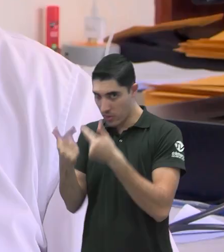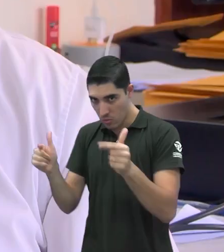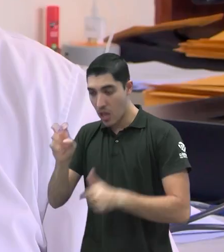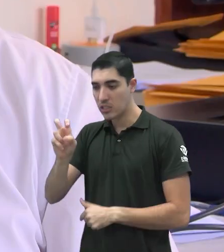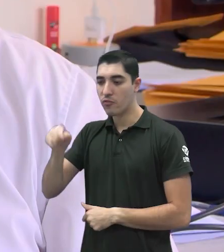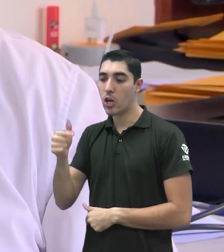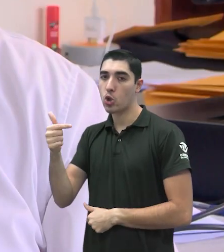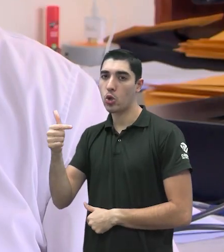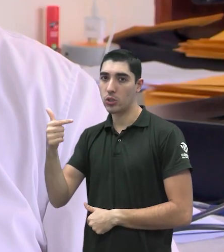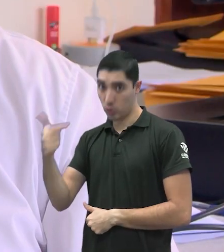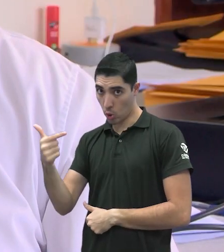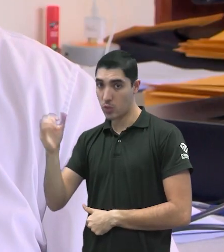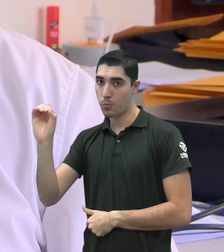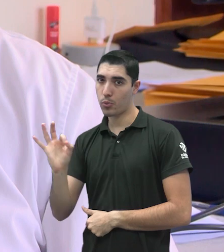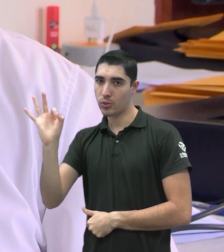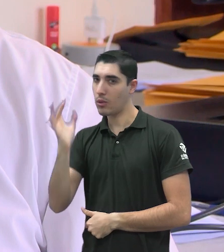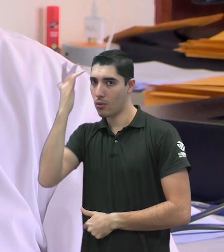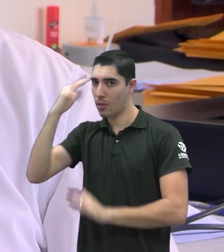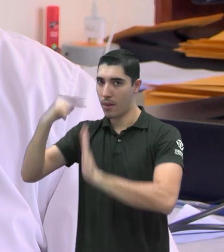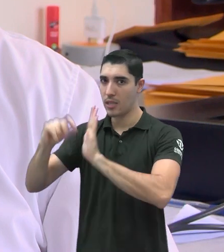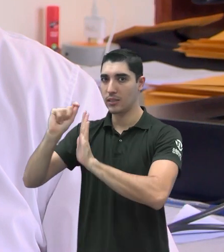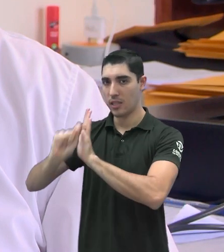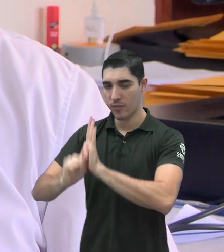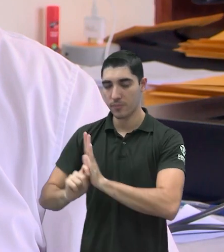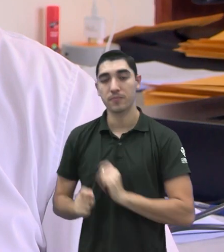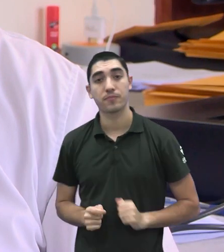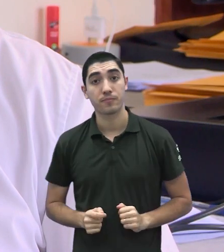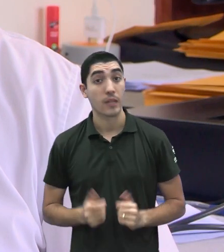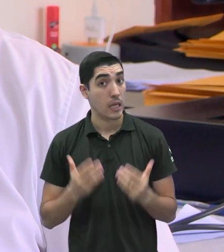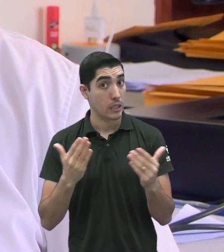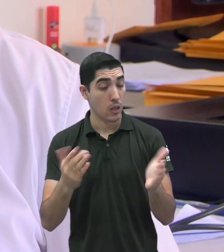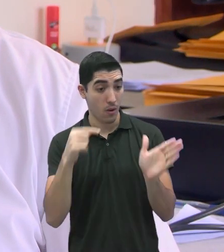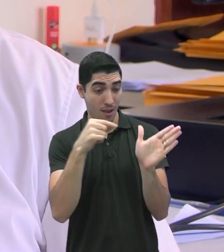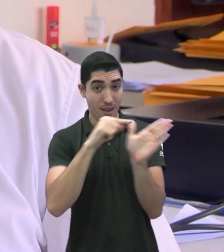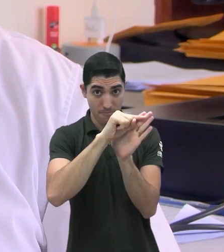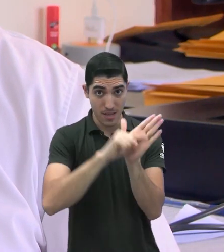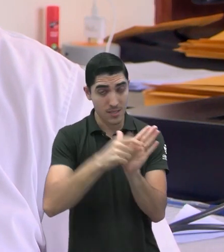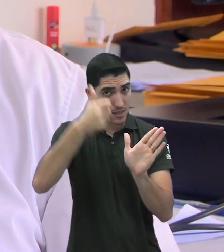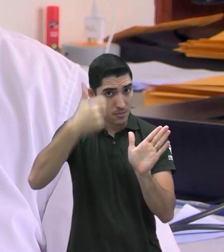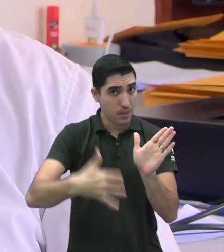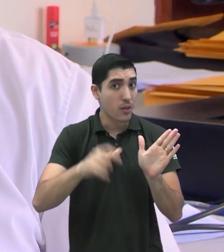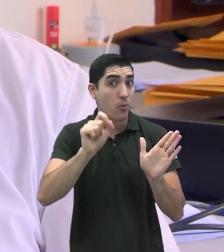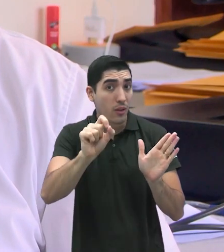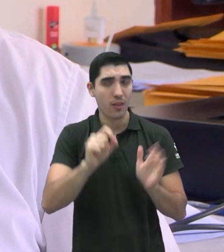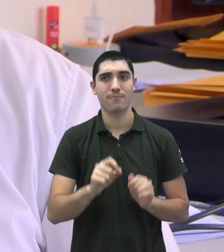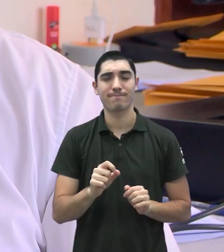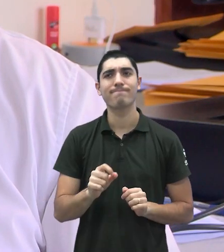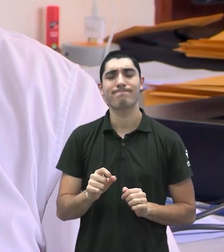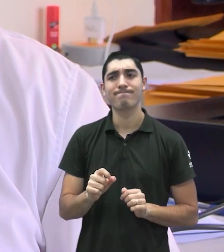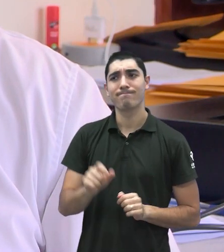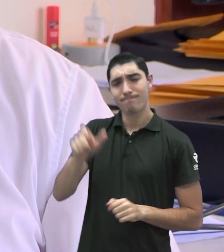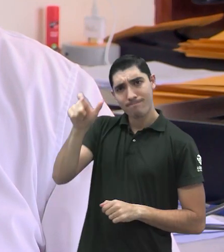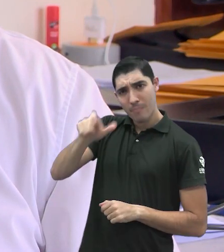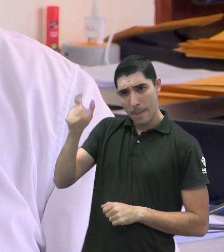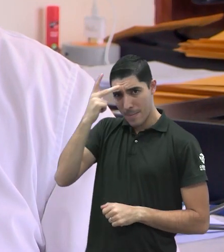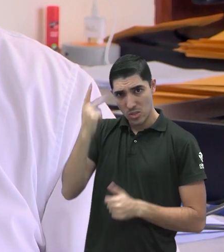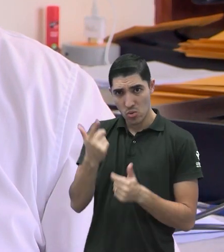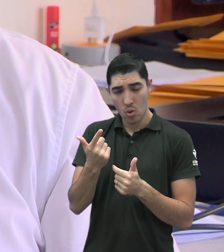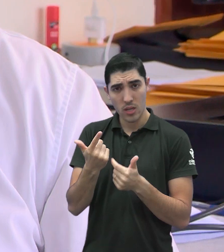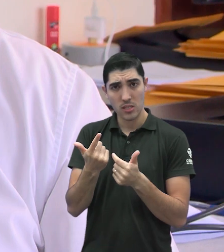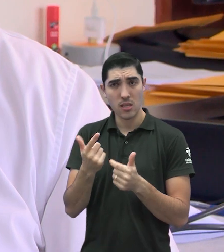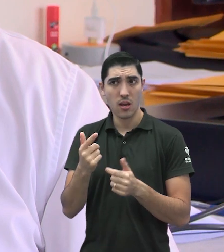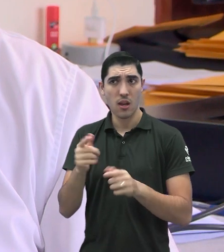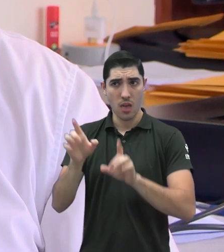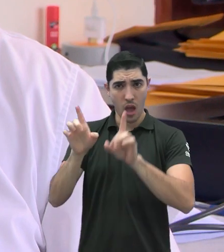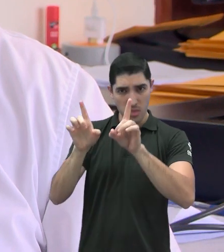5,2%. Mostra que essas pessoas com deficiência, de alguma forma, não